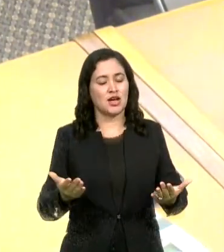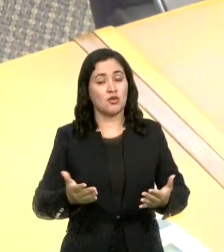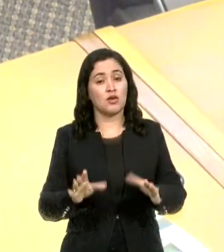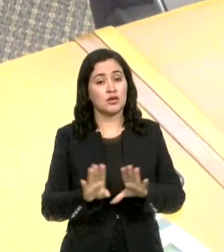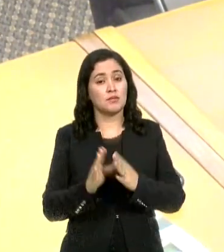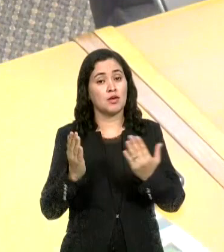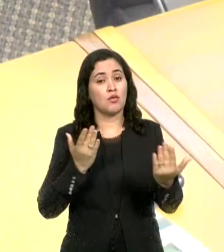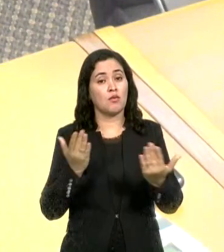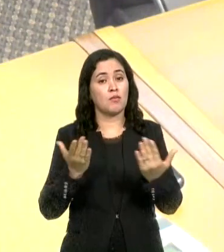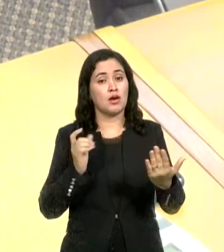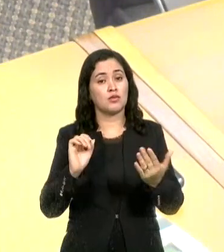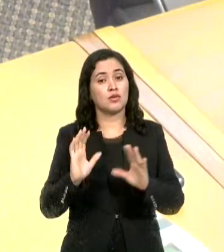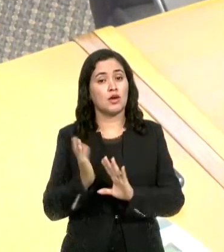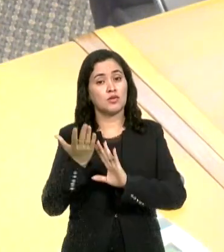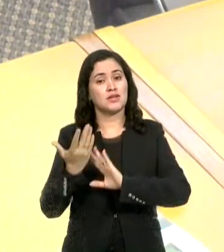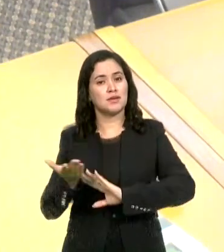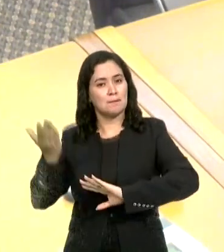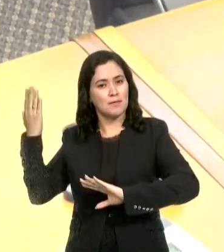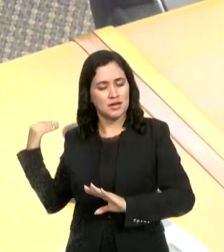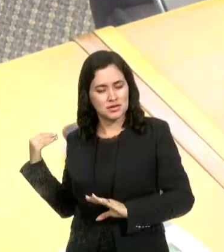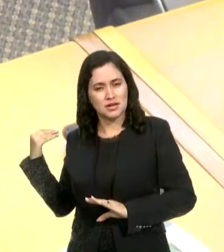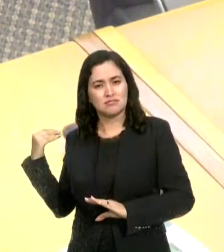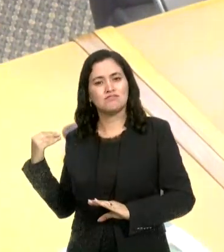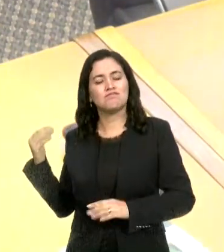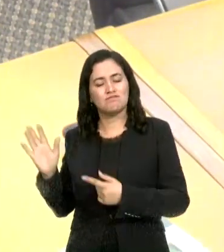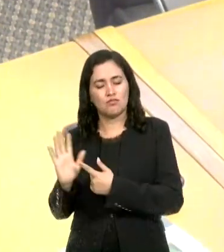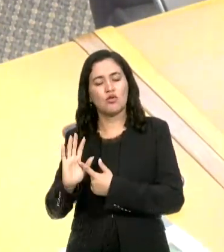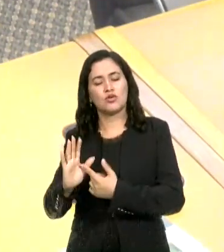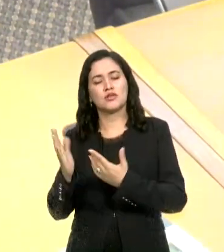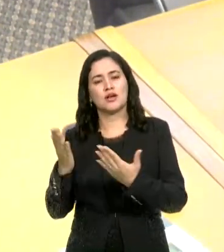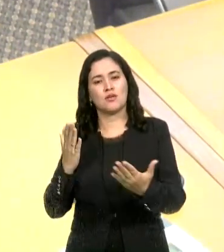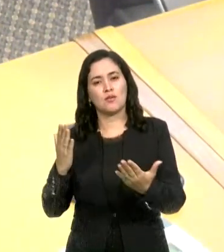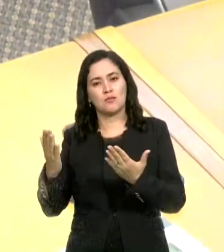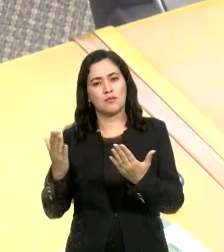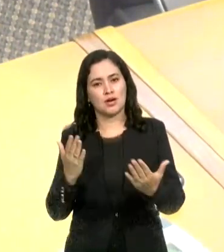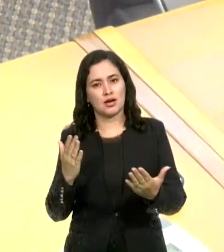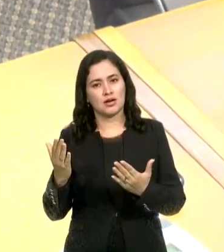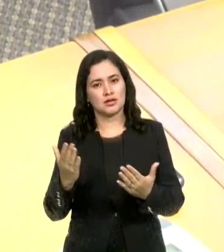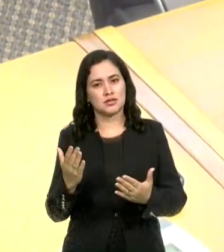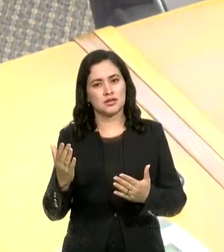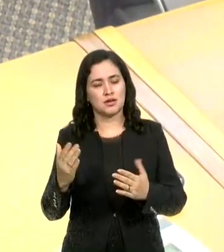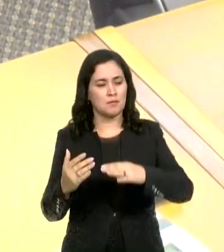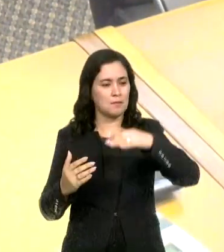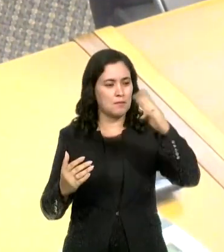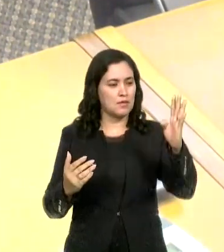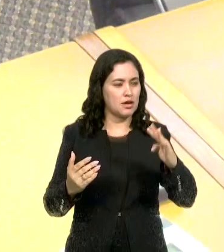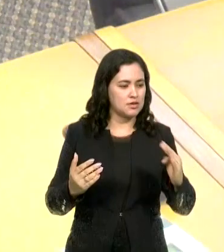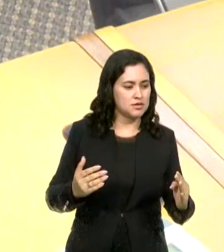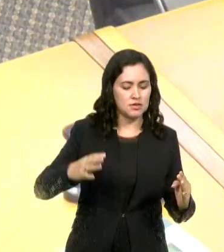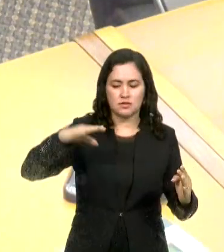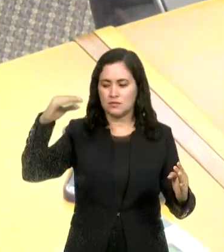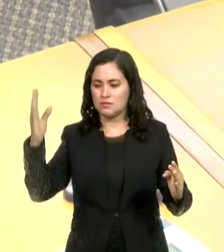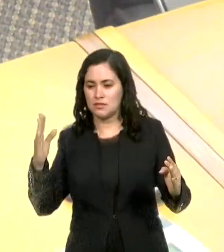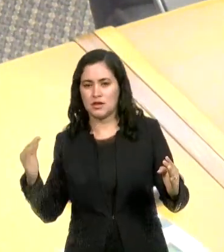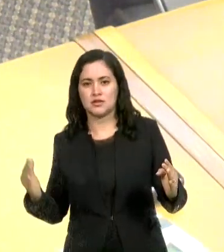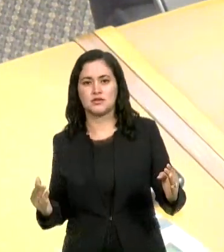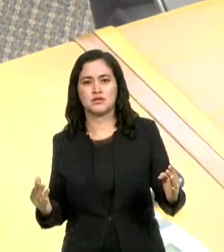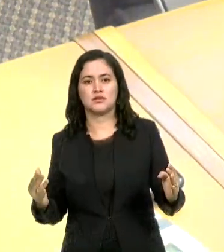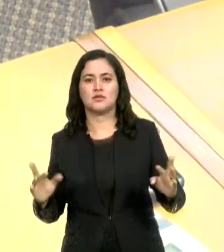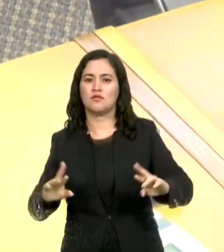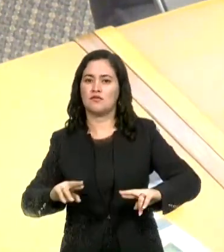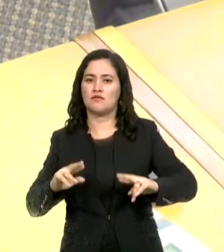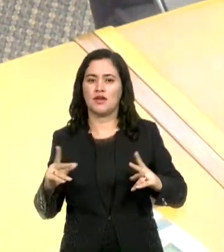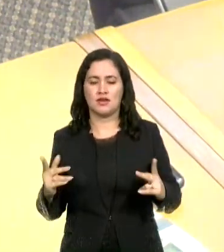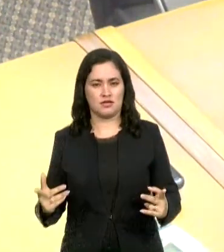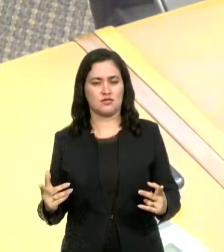hoje, e mostrando, fazendo a comparação de dois Brasis. Hoje nós estamos vivendo um